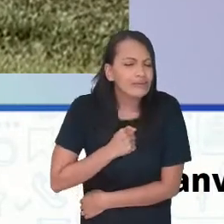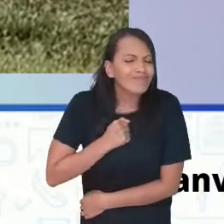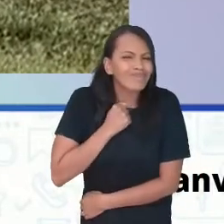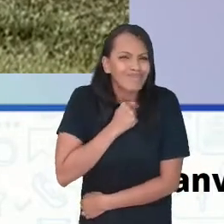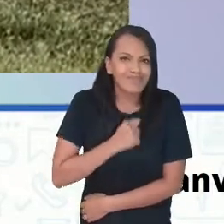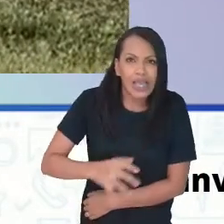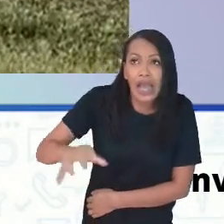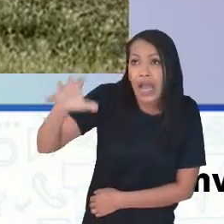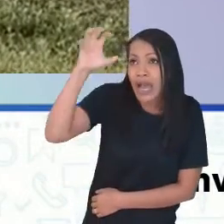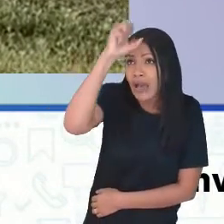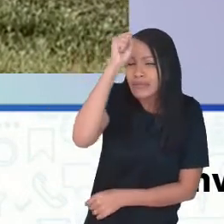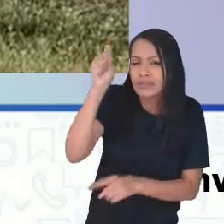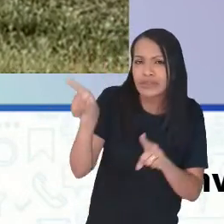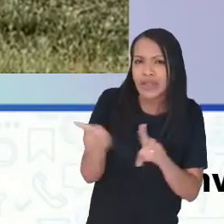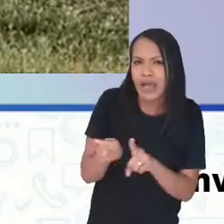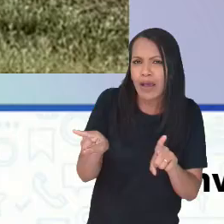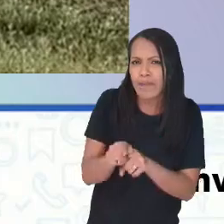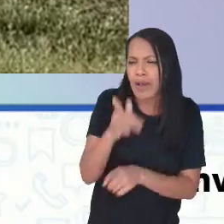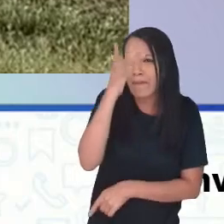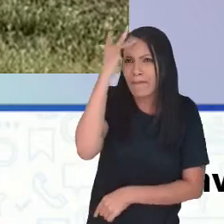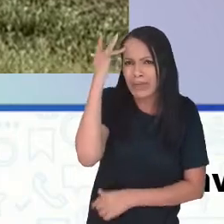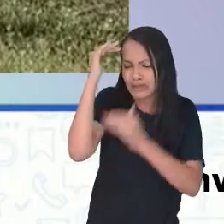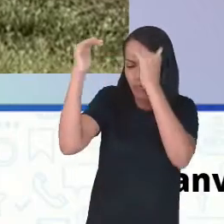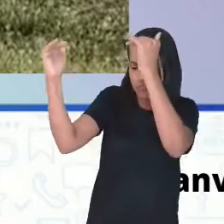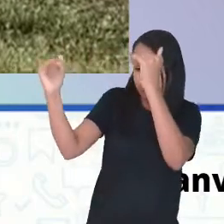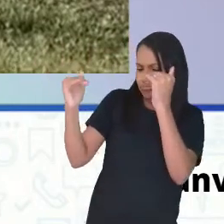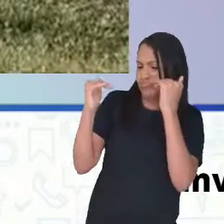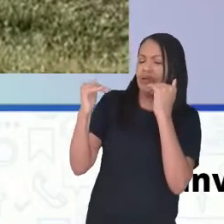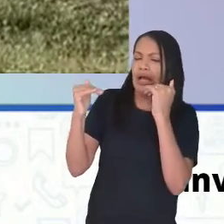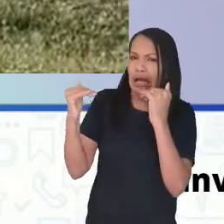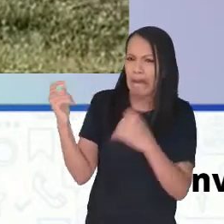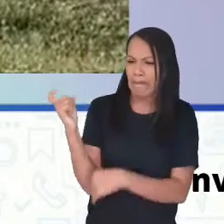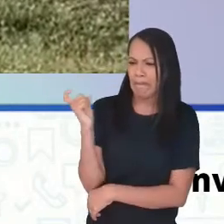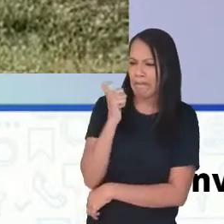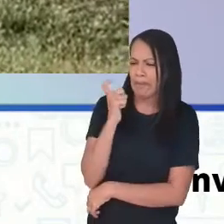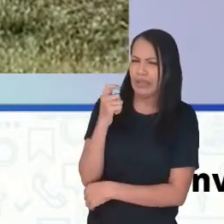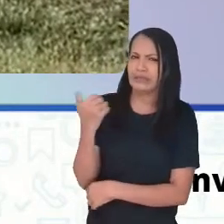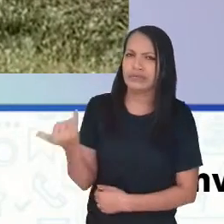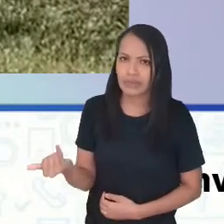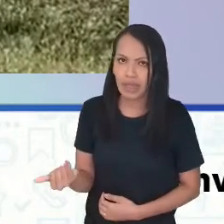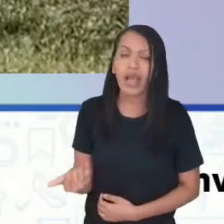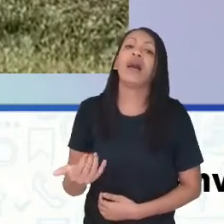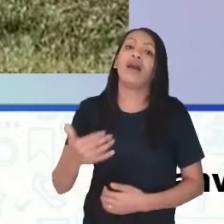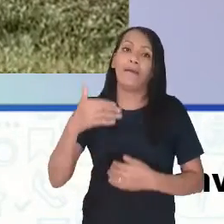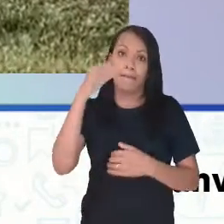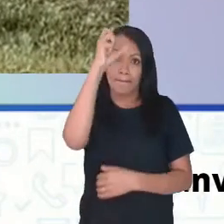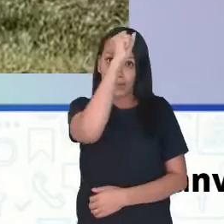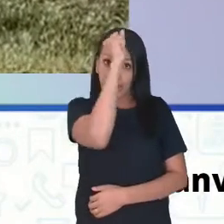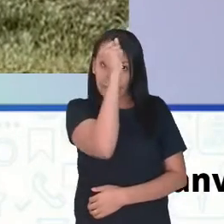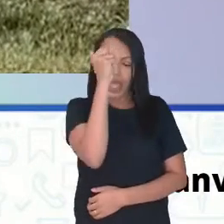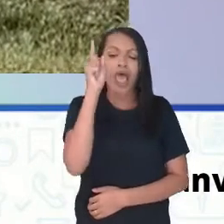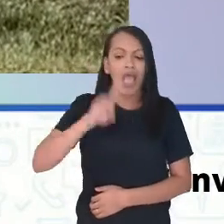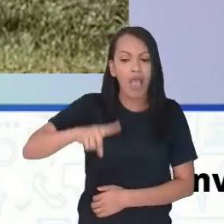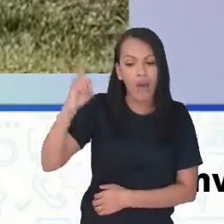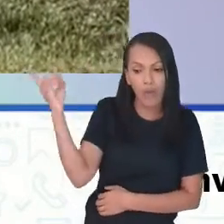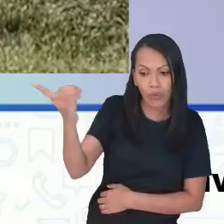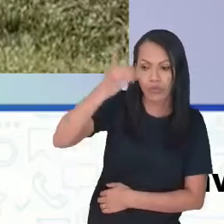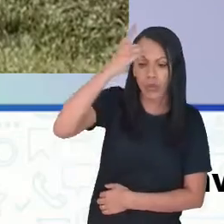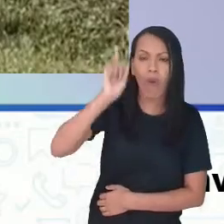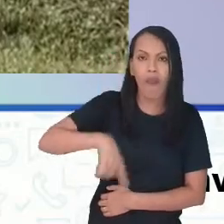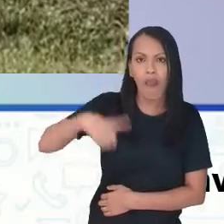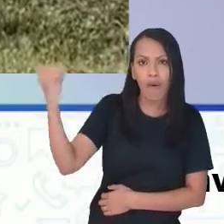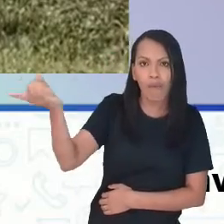aprenda até quando alguém lhe faltar com a verdade. Aprender é um grande dom e aprenda que até o bom